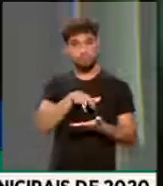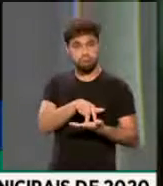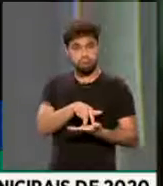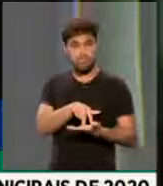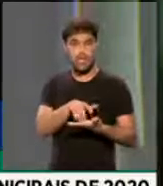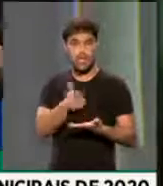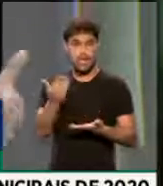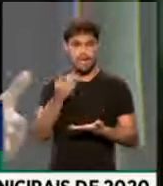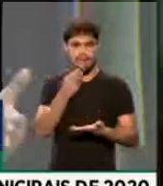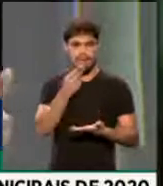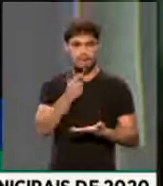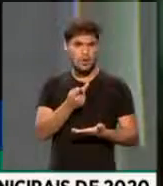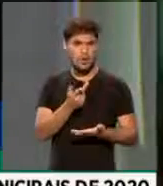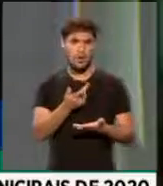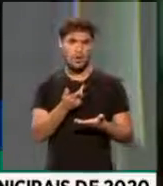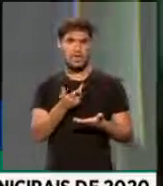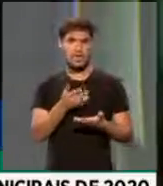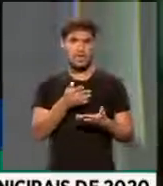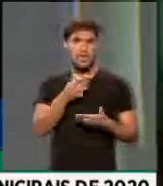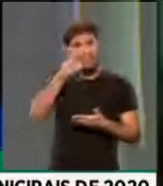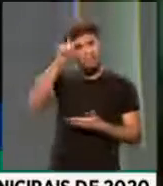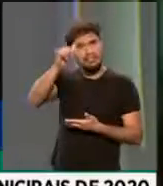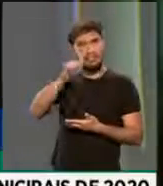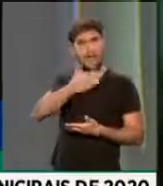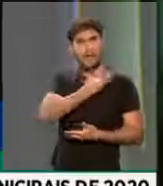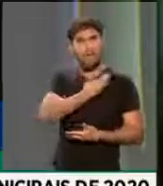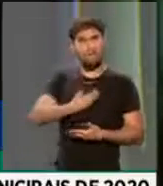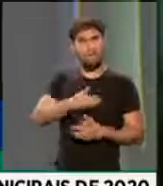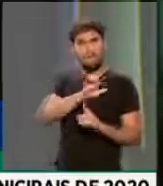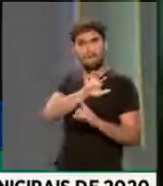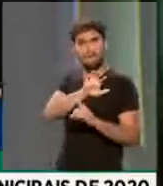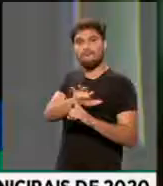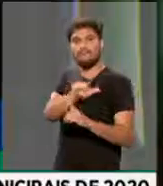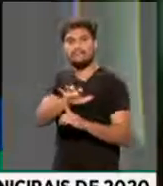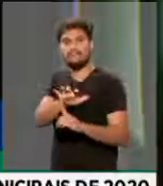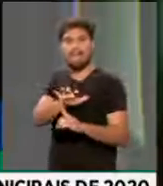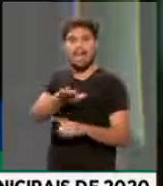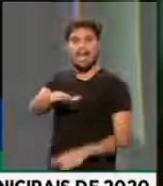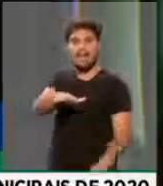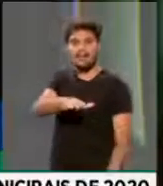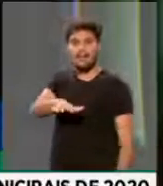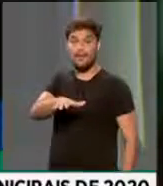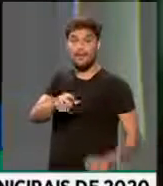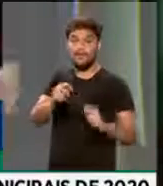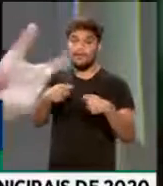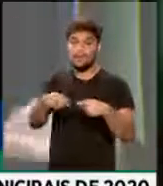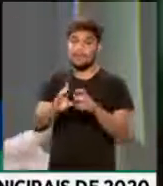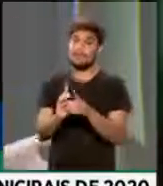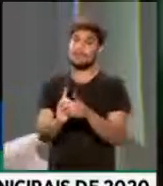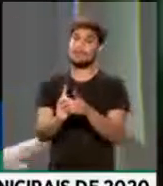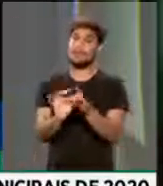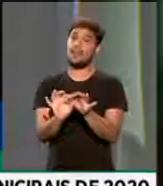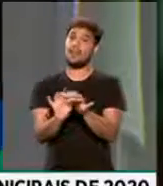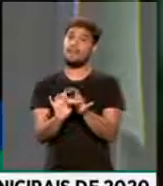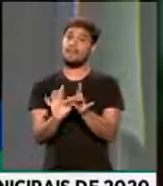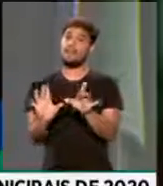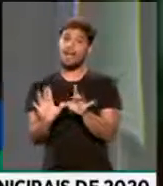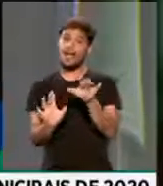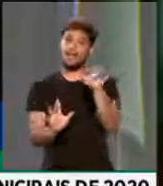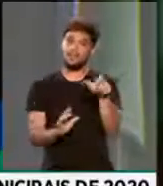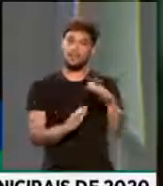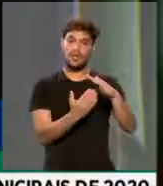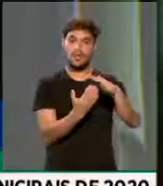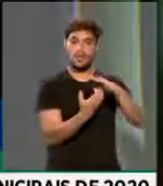defendeu que o Estado não entre nessa relação, que se preserve a liberdade tanto dos empregadores quanto